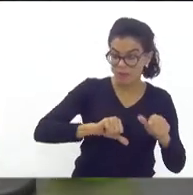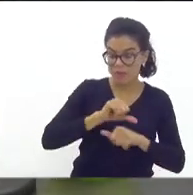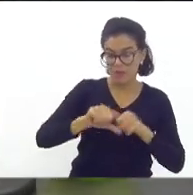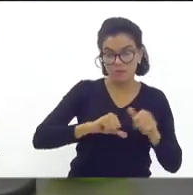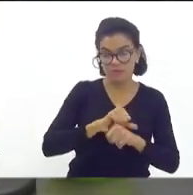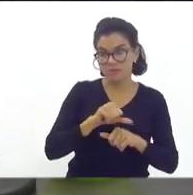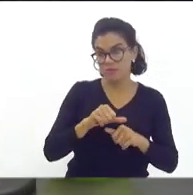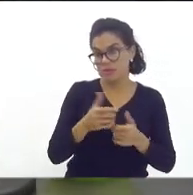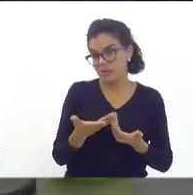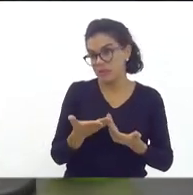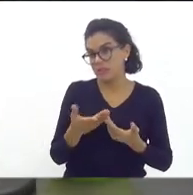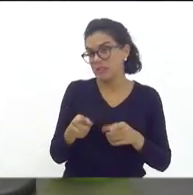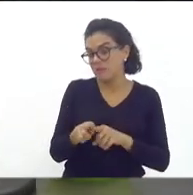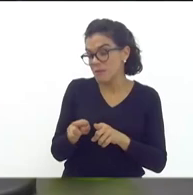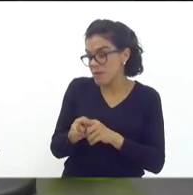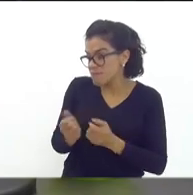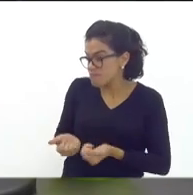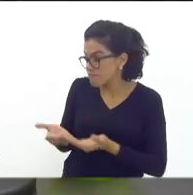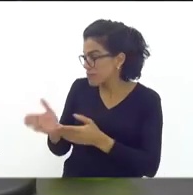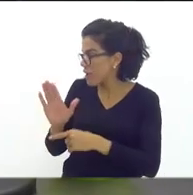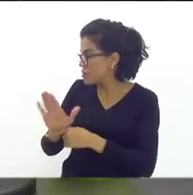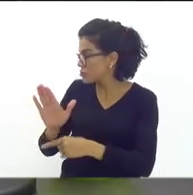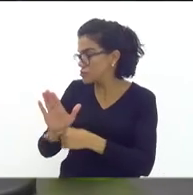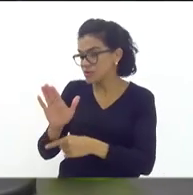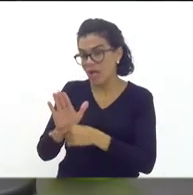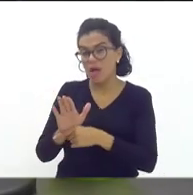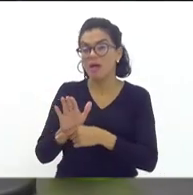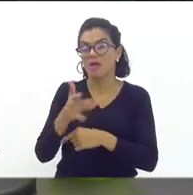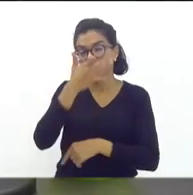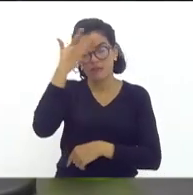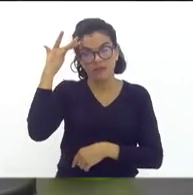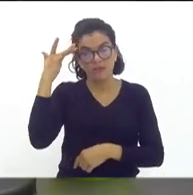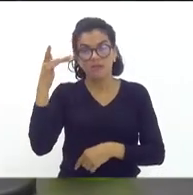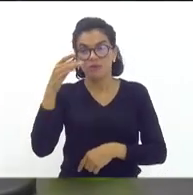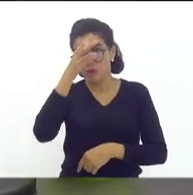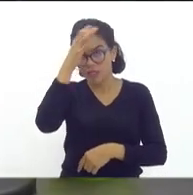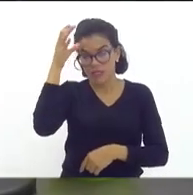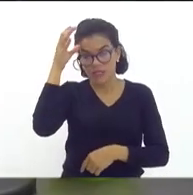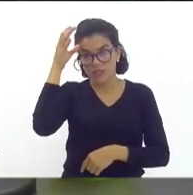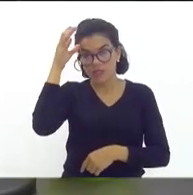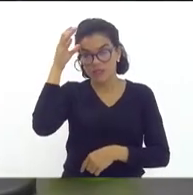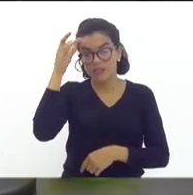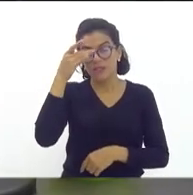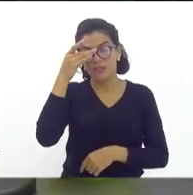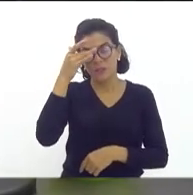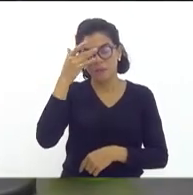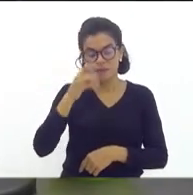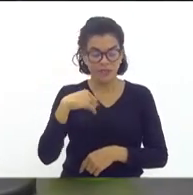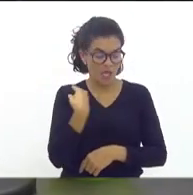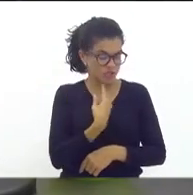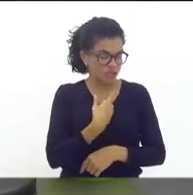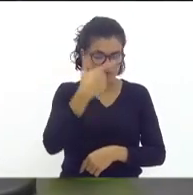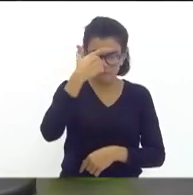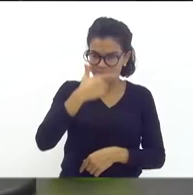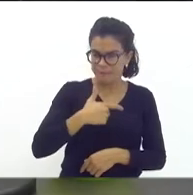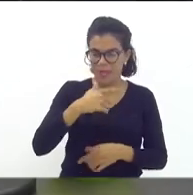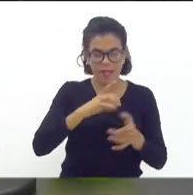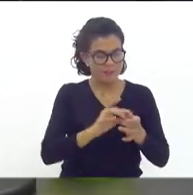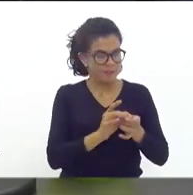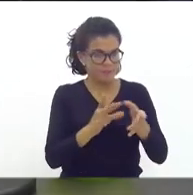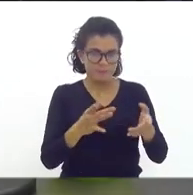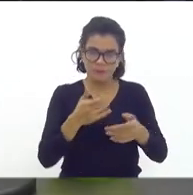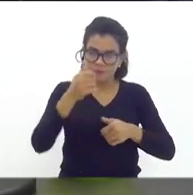usuário para que não tenha o seu direito lesado a gente tá plenamente à disposição para